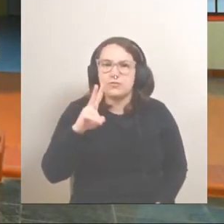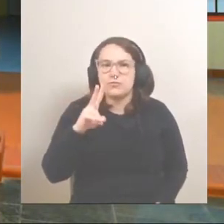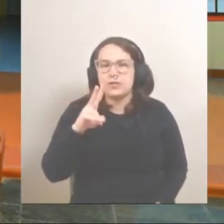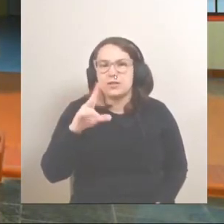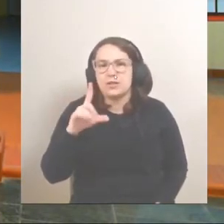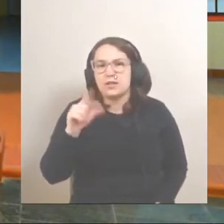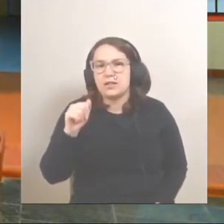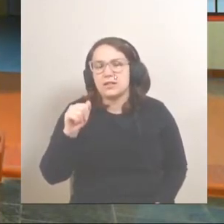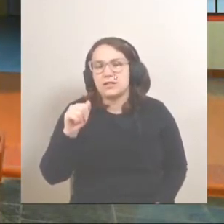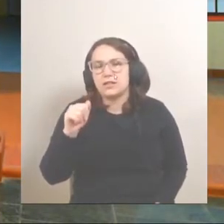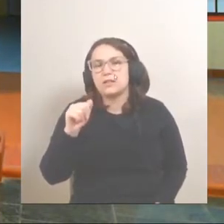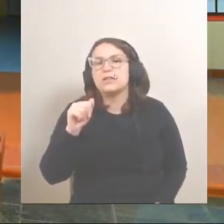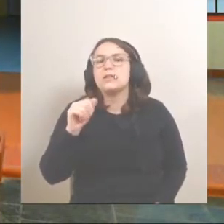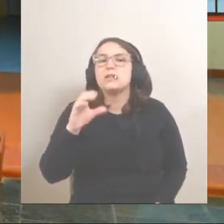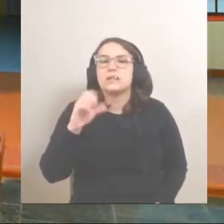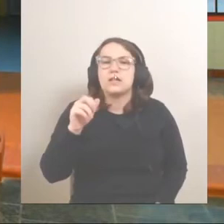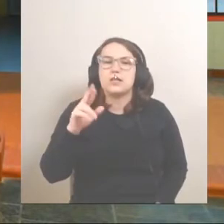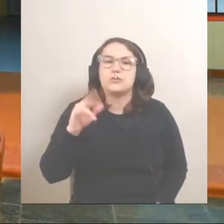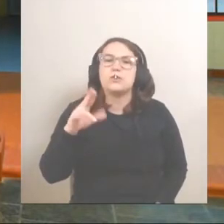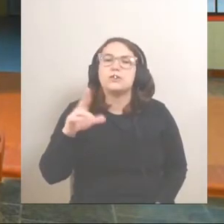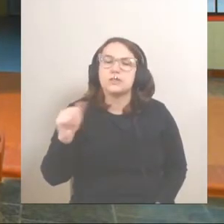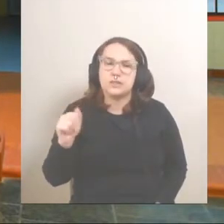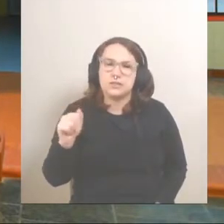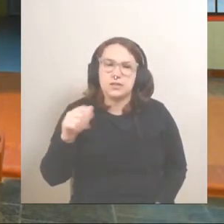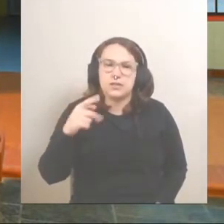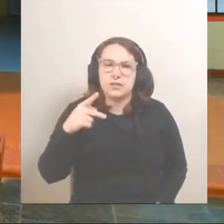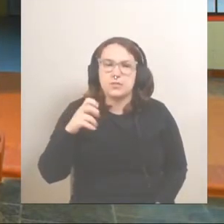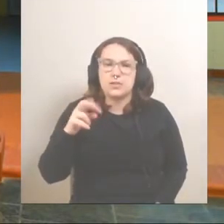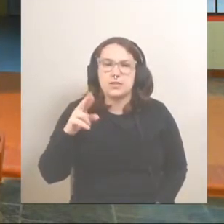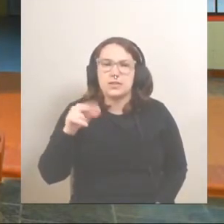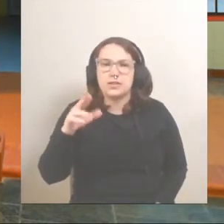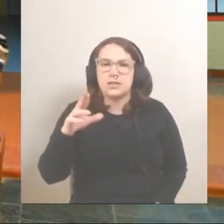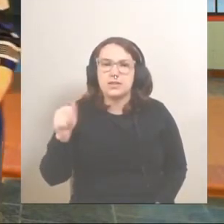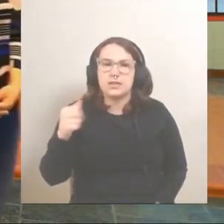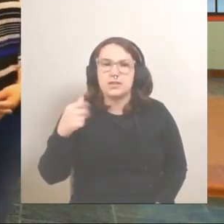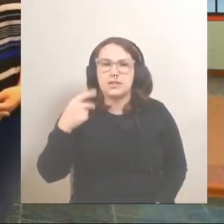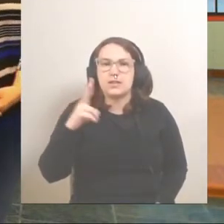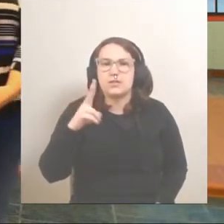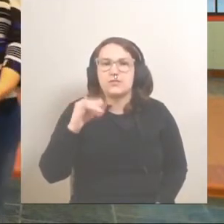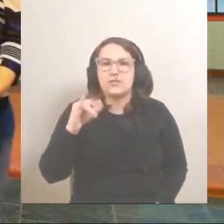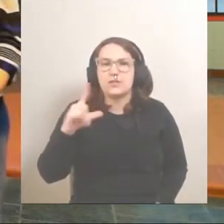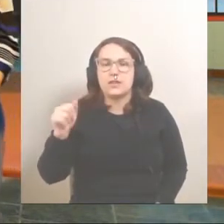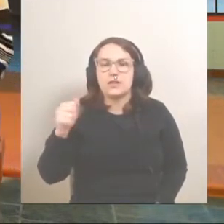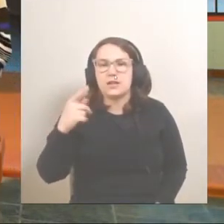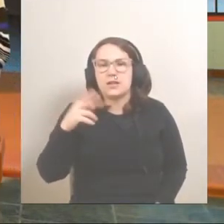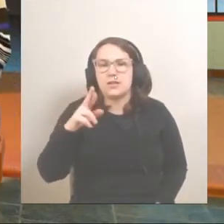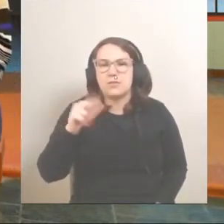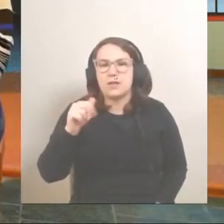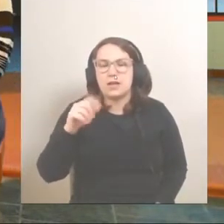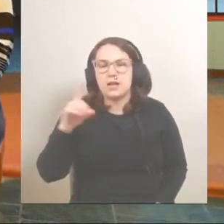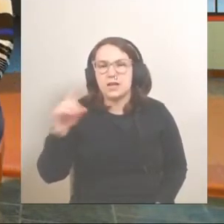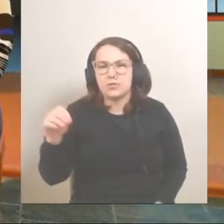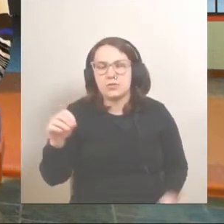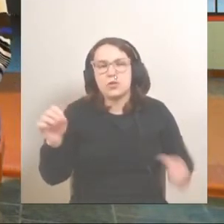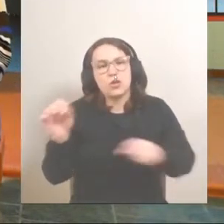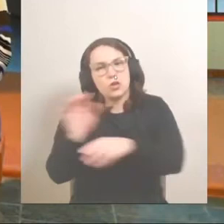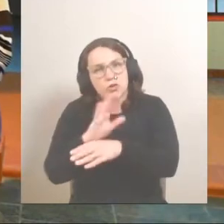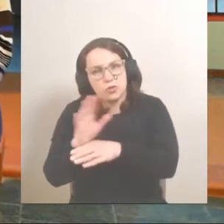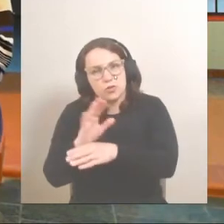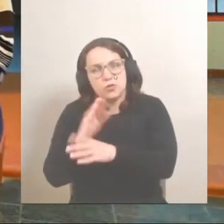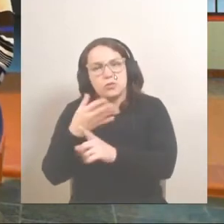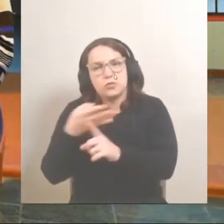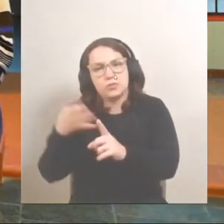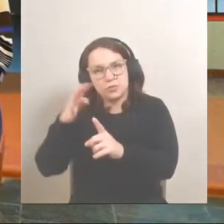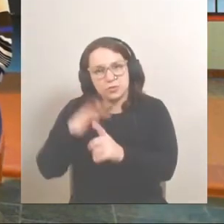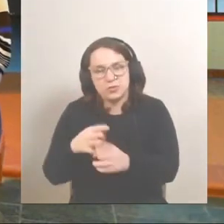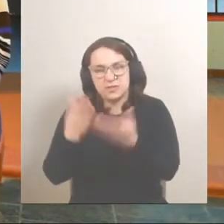do Limão, Jardim Pereira Leite e Vila Prado. Assistiremos nesse momento, então, a homenagem em vídeo